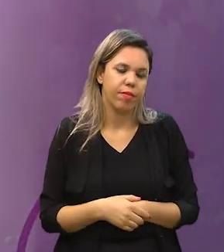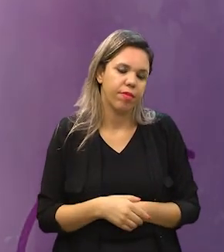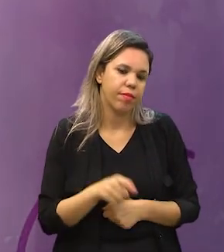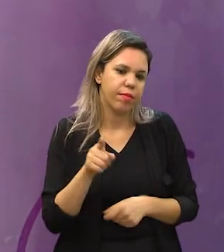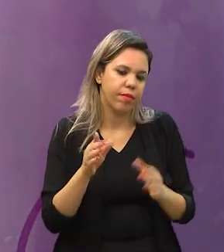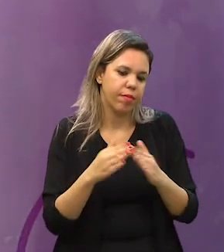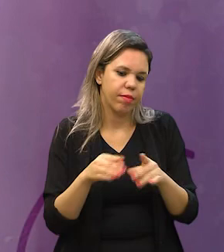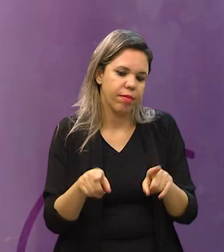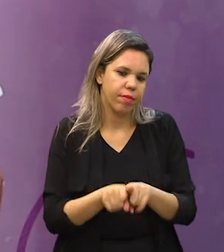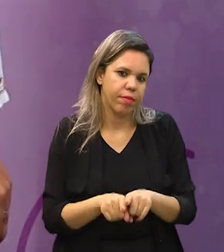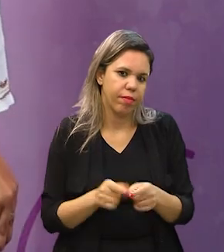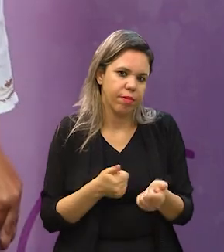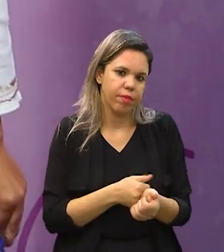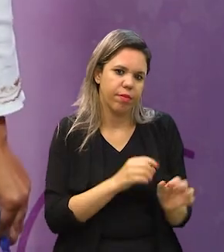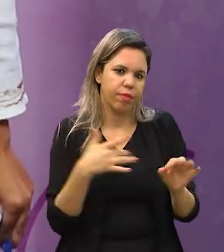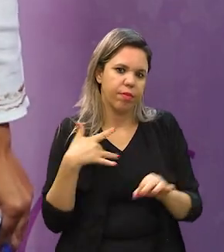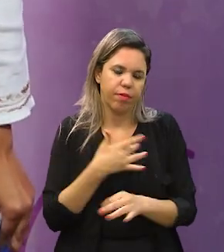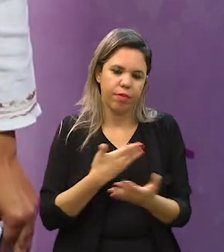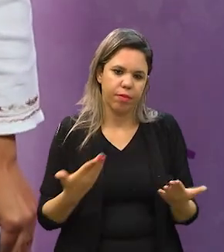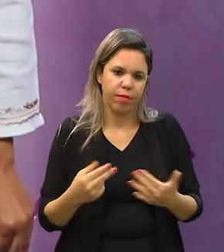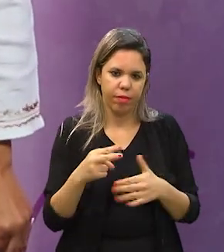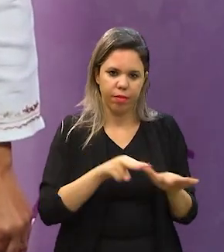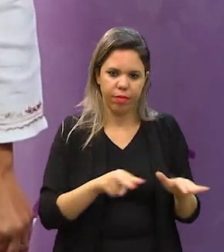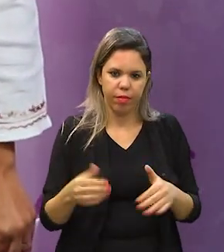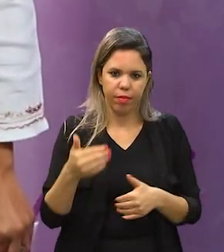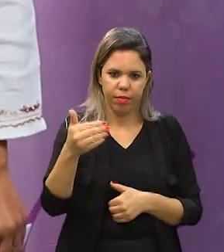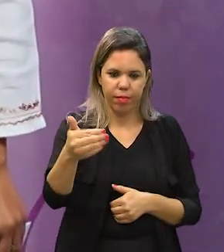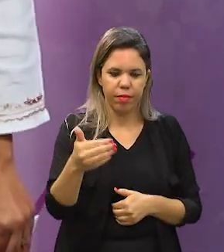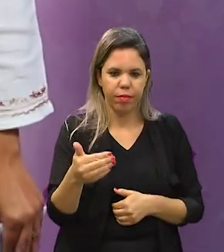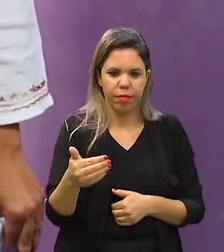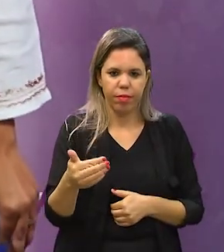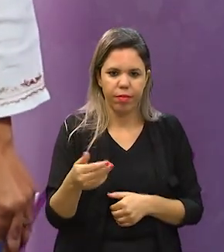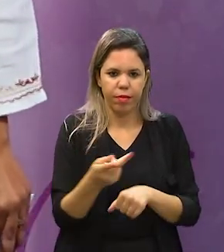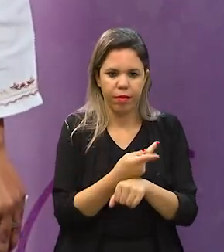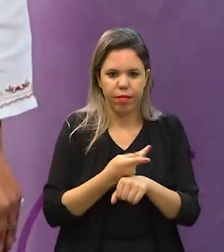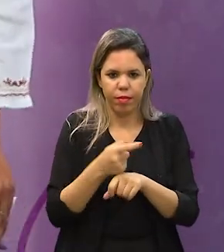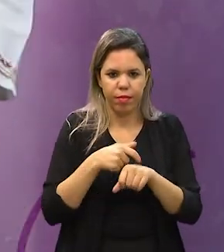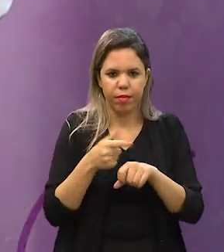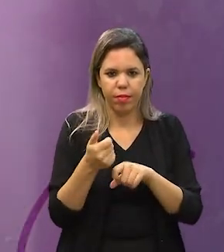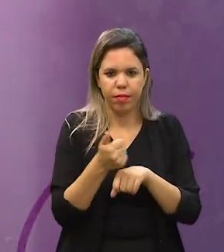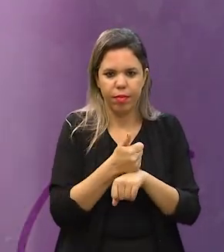convite para você de casa também acompanhar o Saúde Agora da semana que vem. A gente vai atrás de um